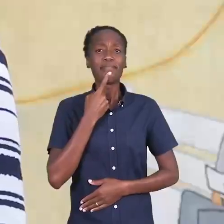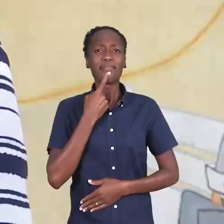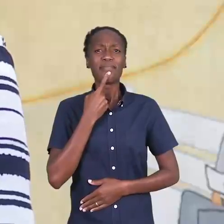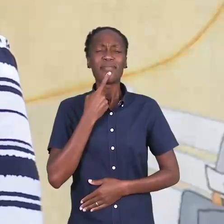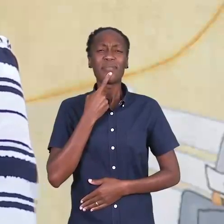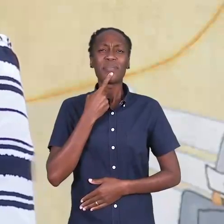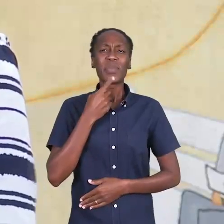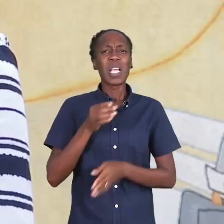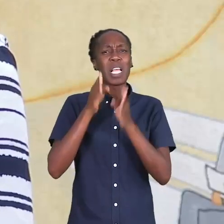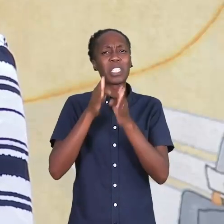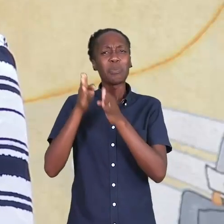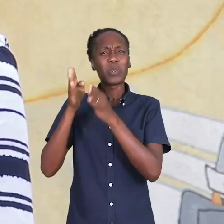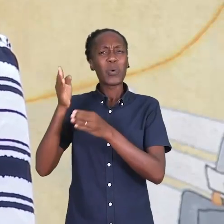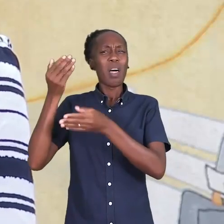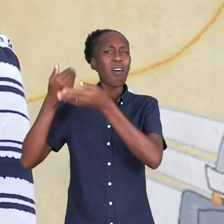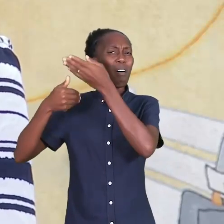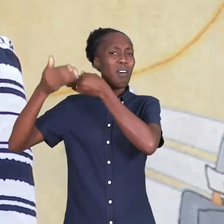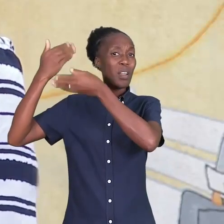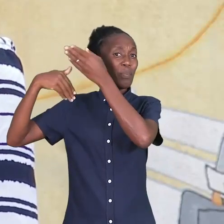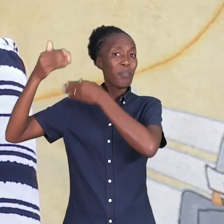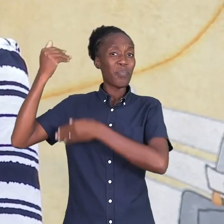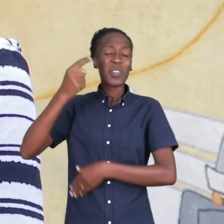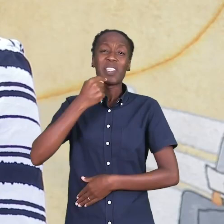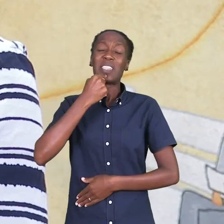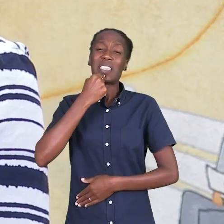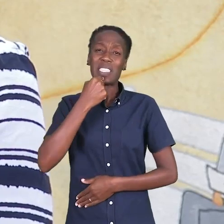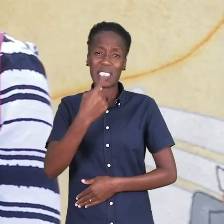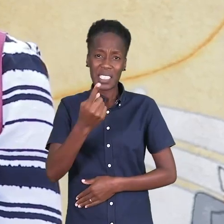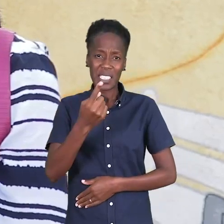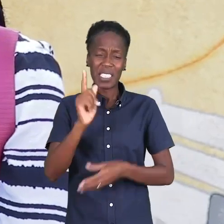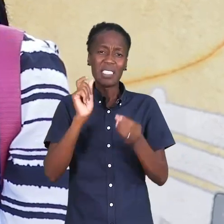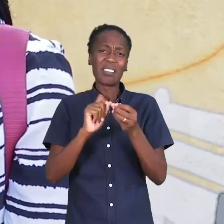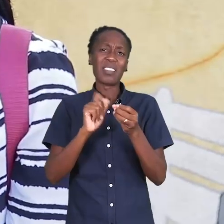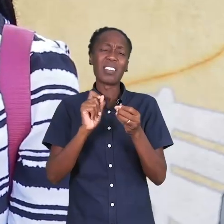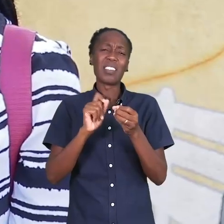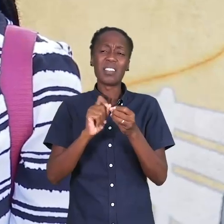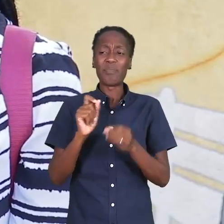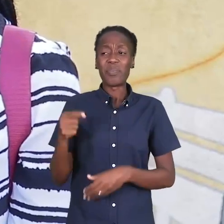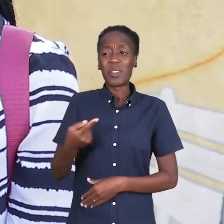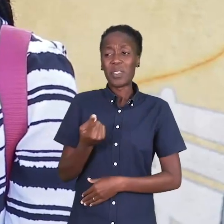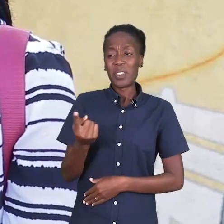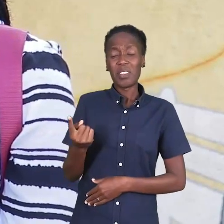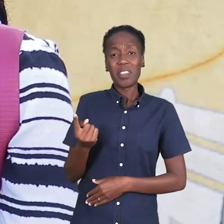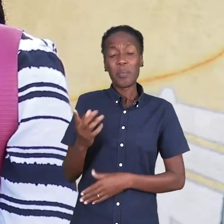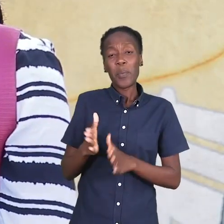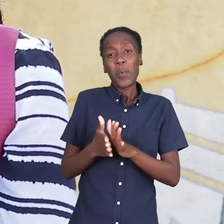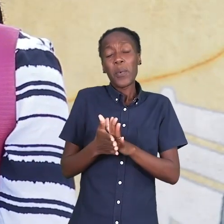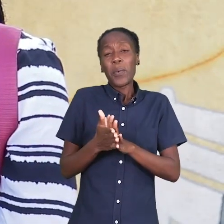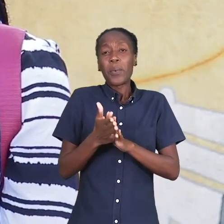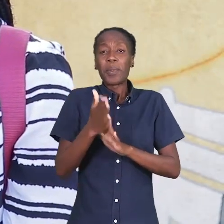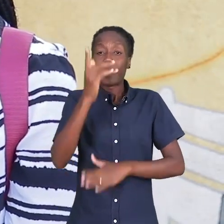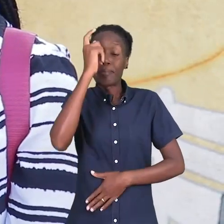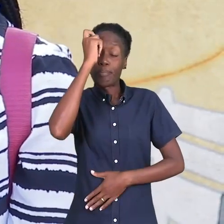Acho que nossos antepassados eram machistas até demais. Então, eles